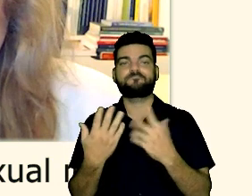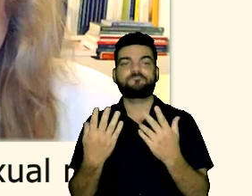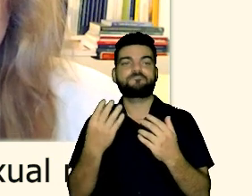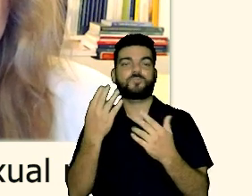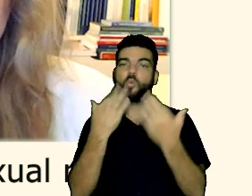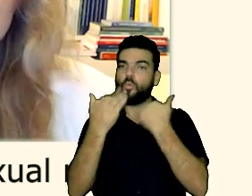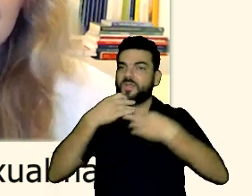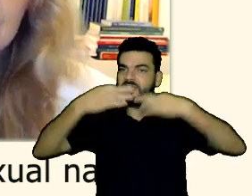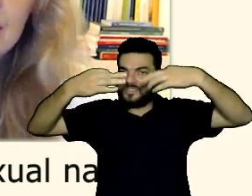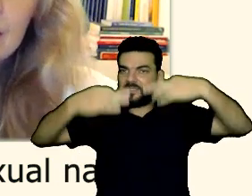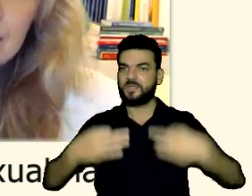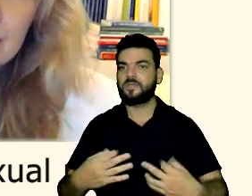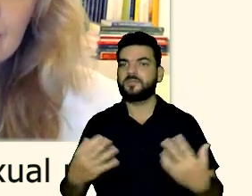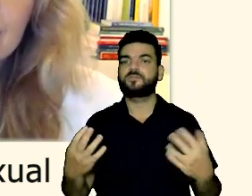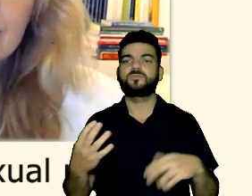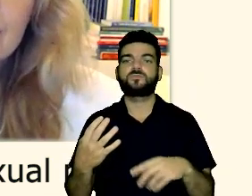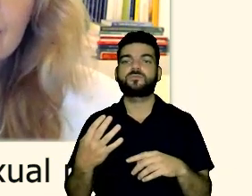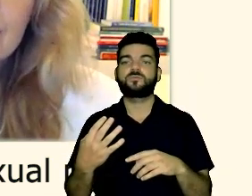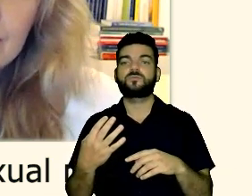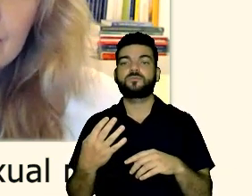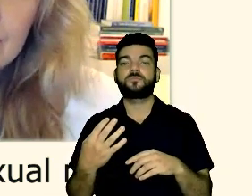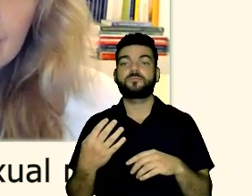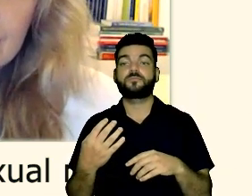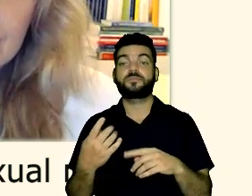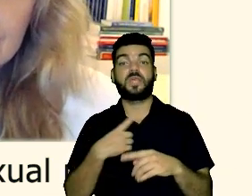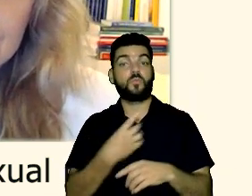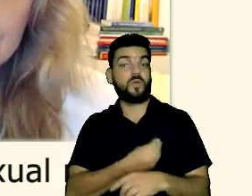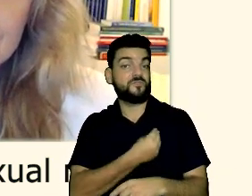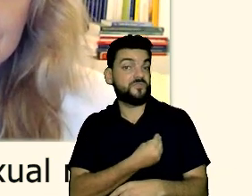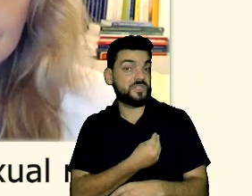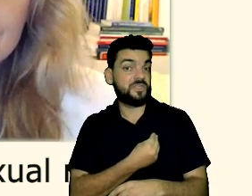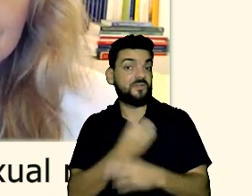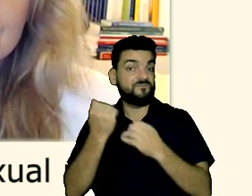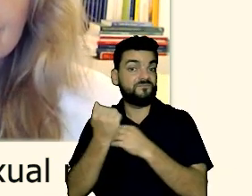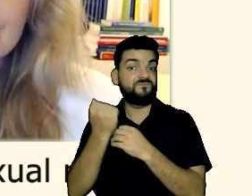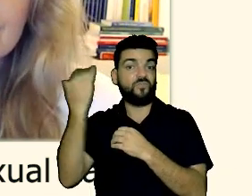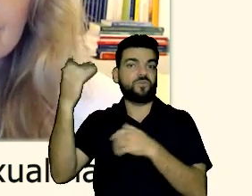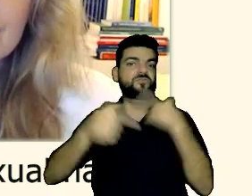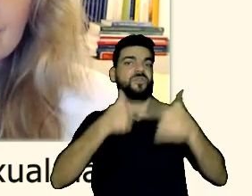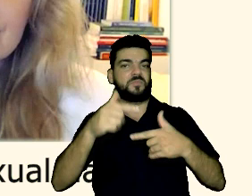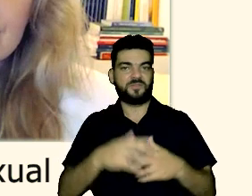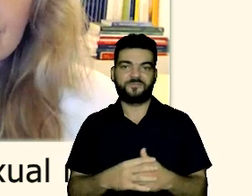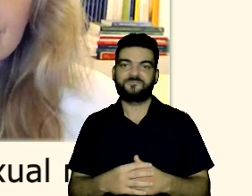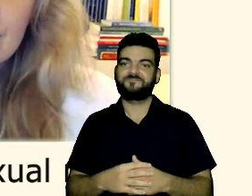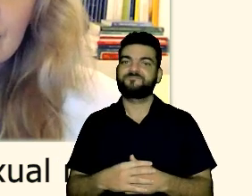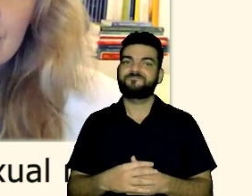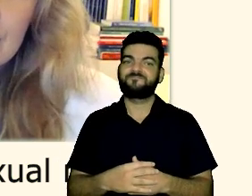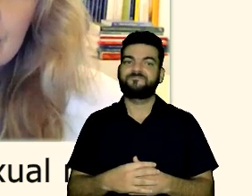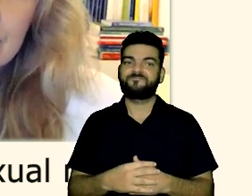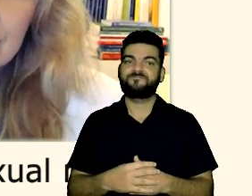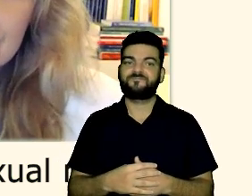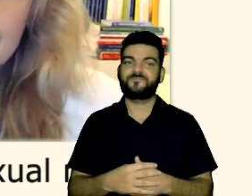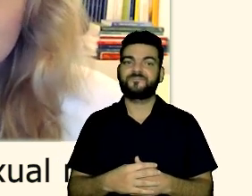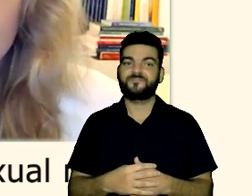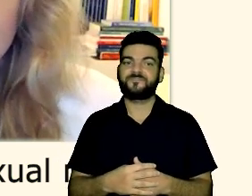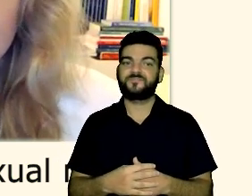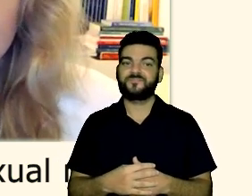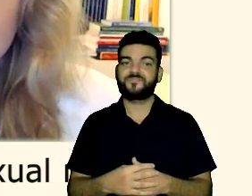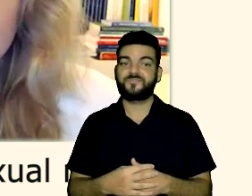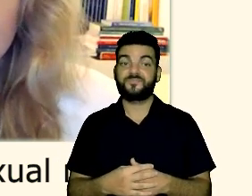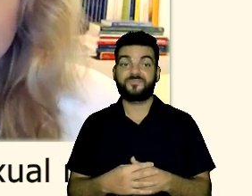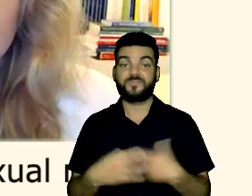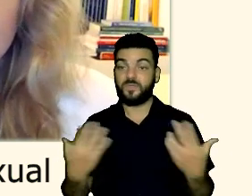físicos, procurar se alimentar direito, ter uma vida além do trabalho,